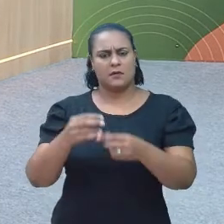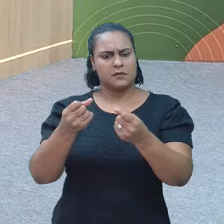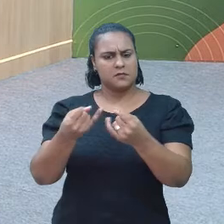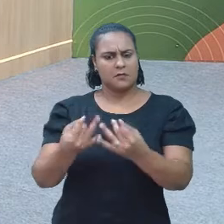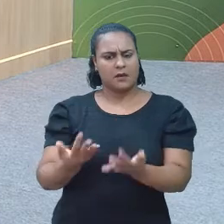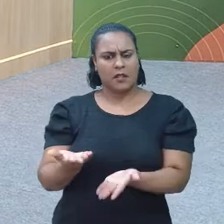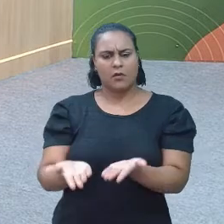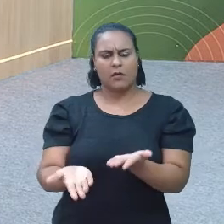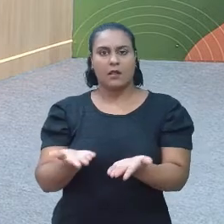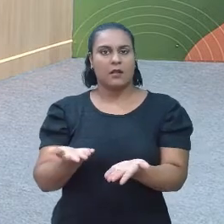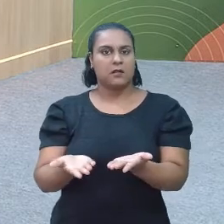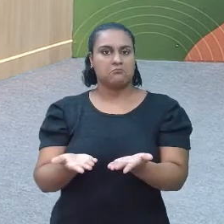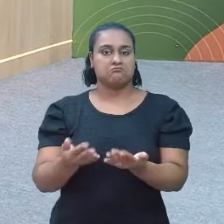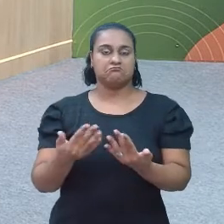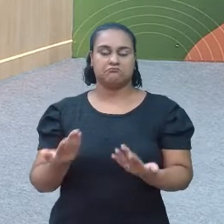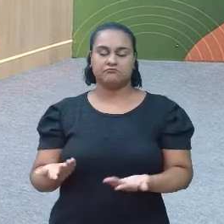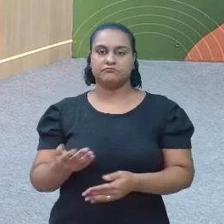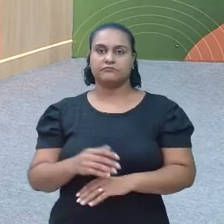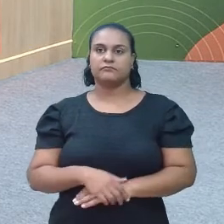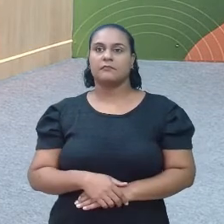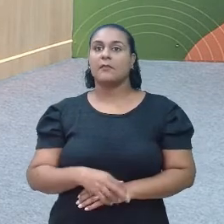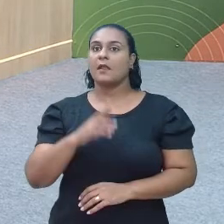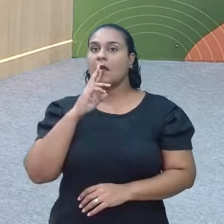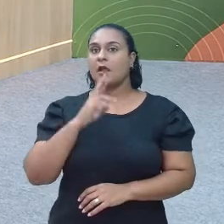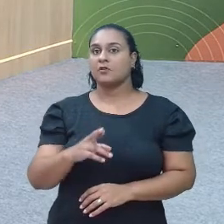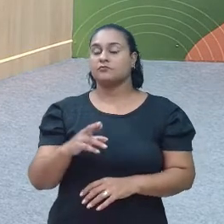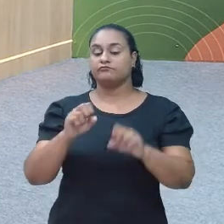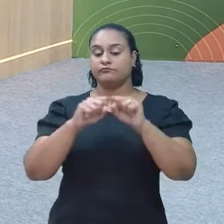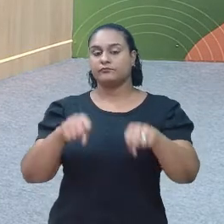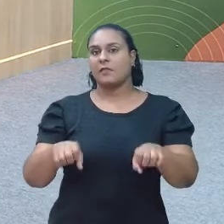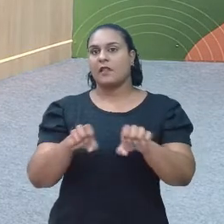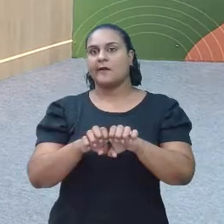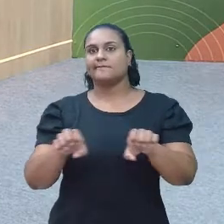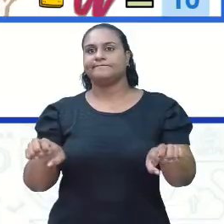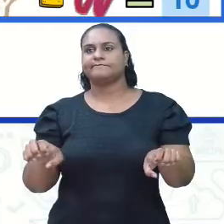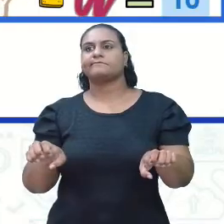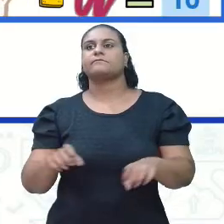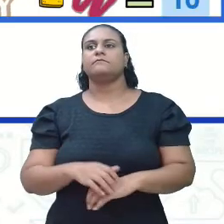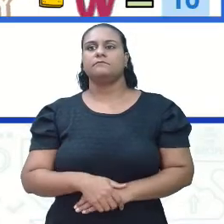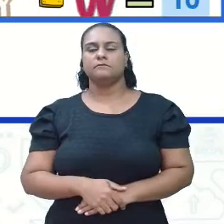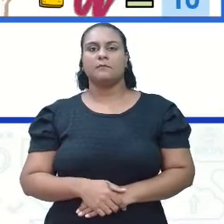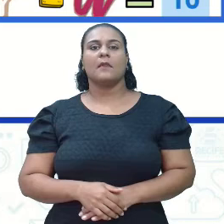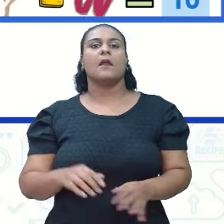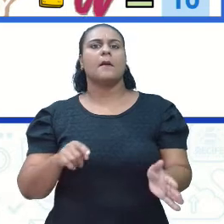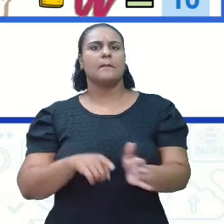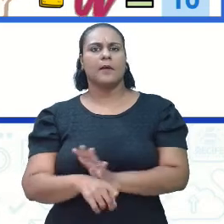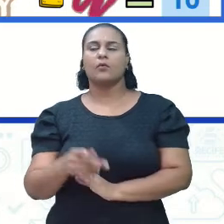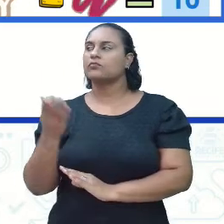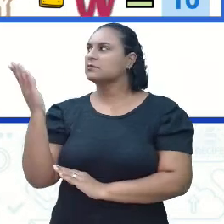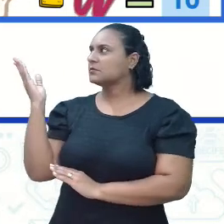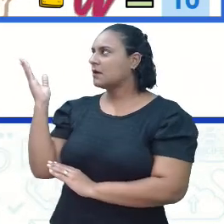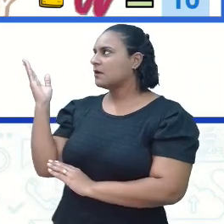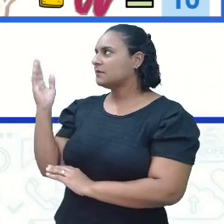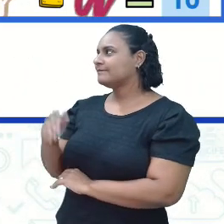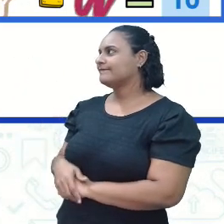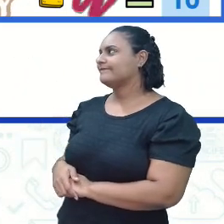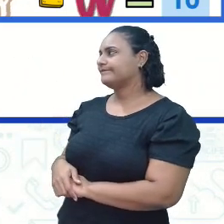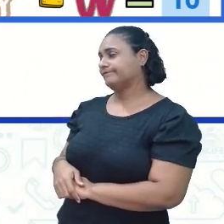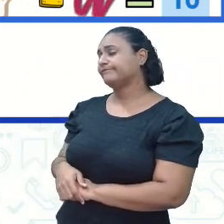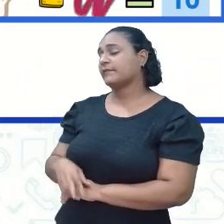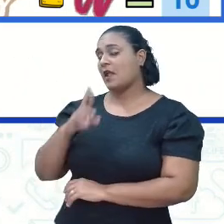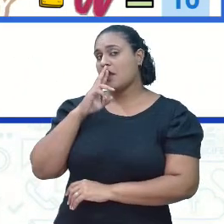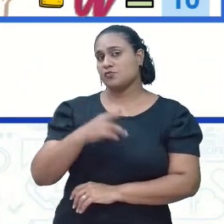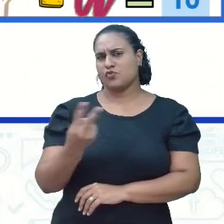do equilíbrio da balança. Então, resolver um sistema de equações, você faz a pergunta como de fato está ali, né? Resolver